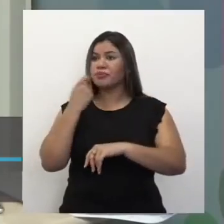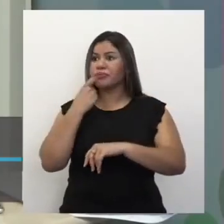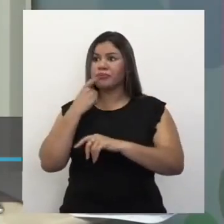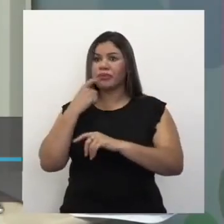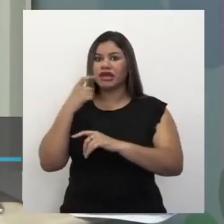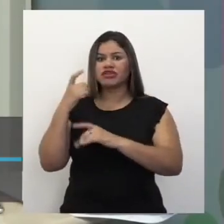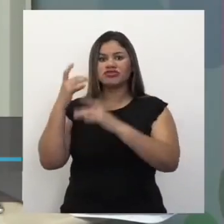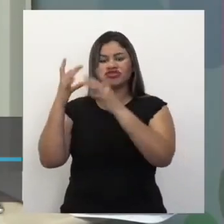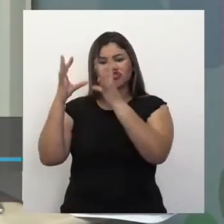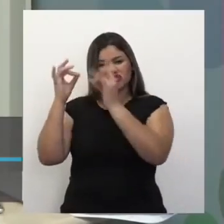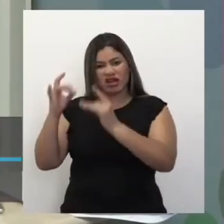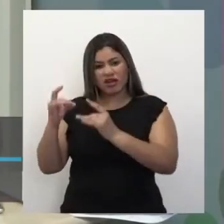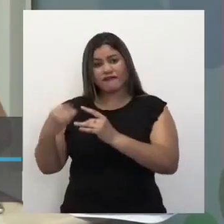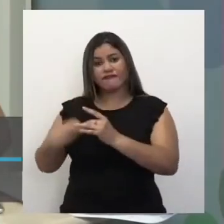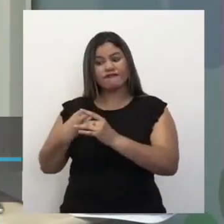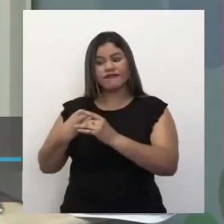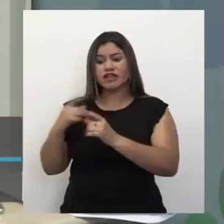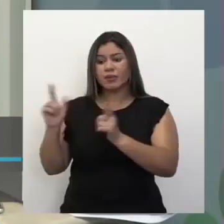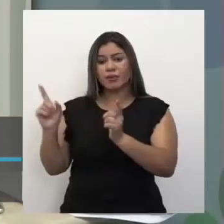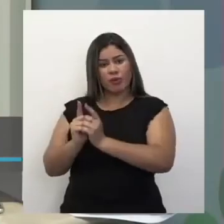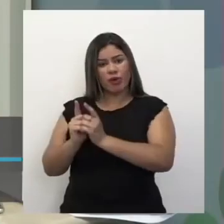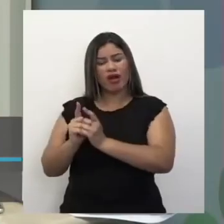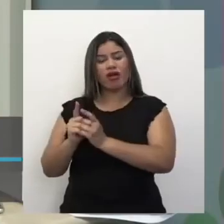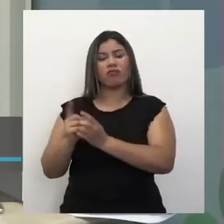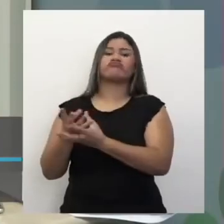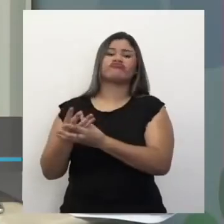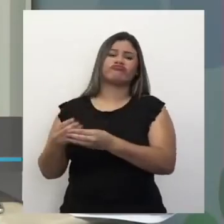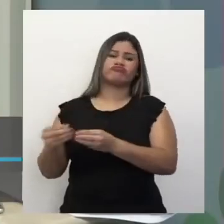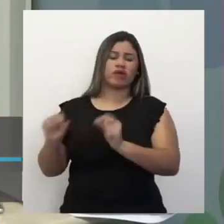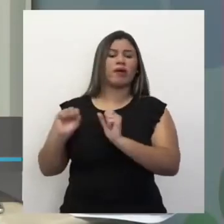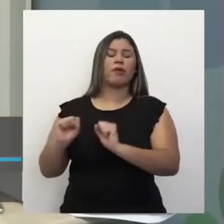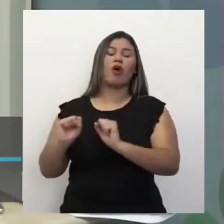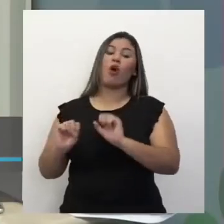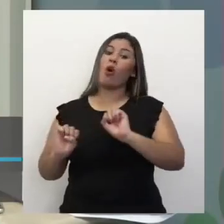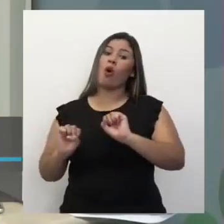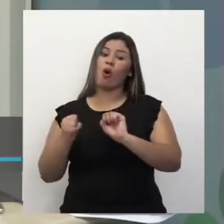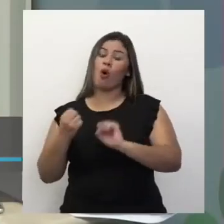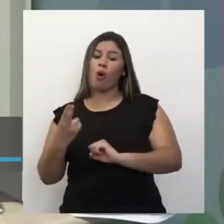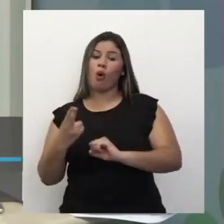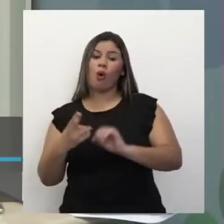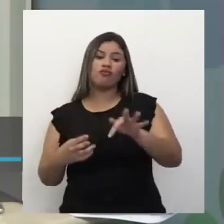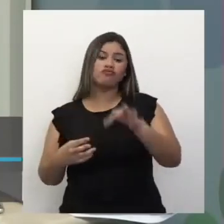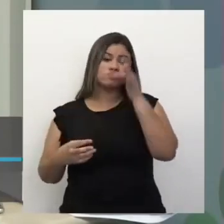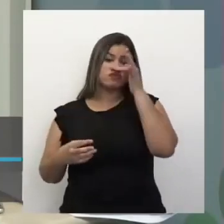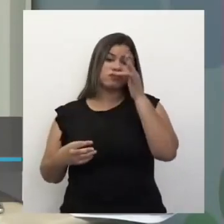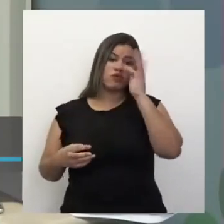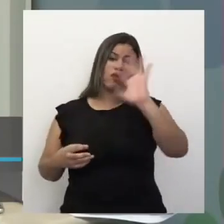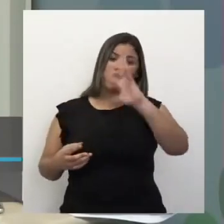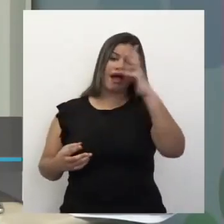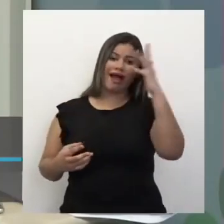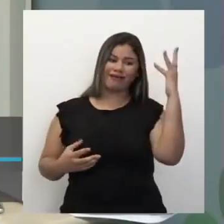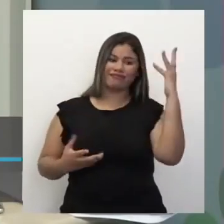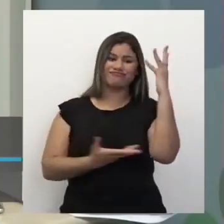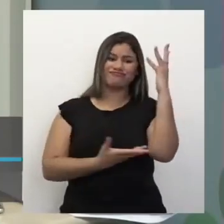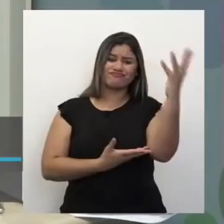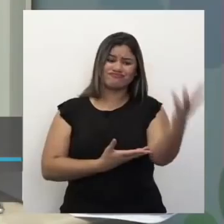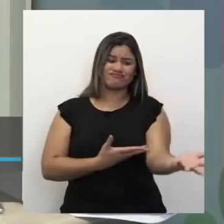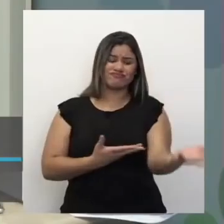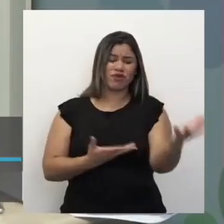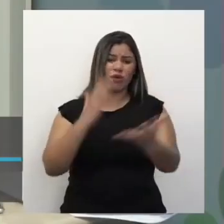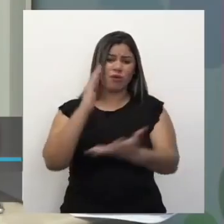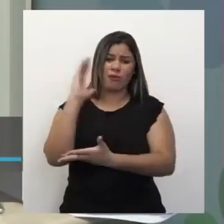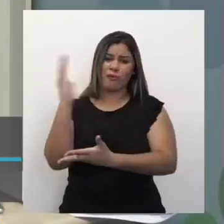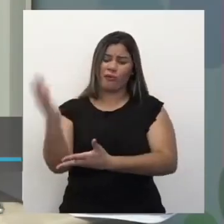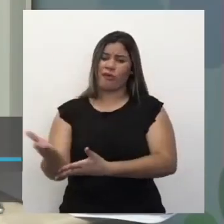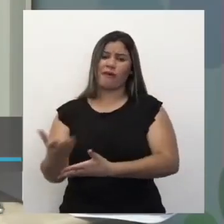Que também foi ressaltado aqui pela professora Raquel, colocou a destruição da flora e da fauna, extinção